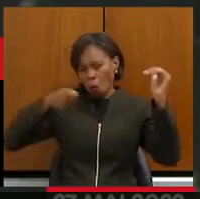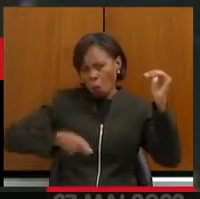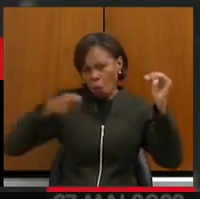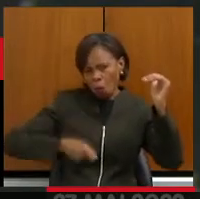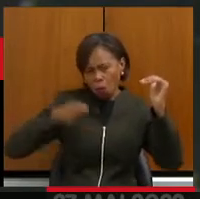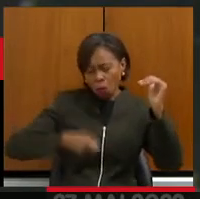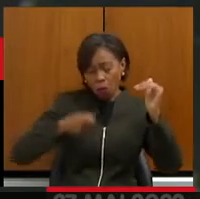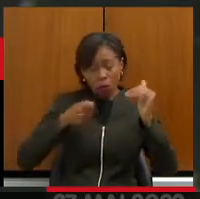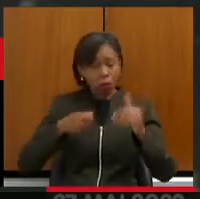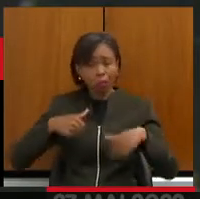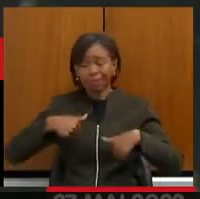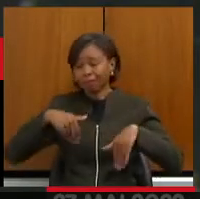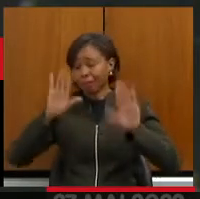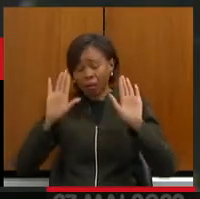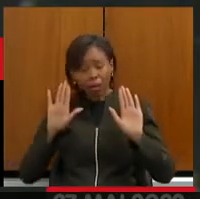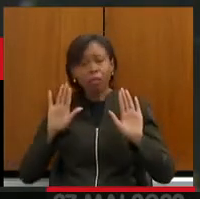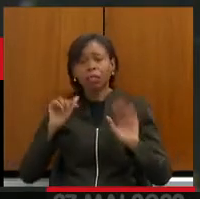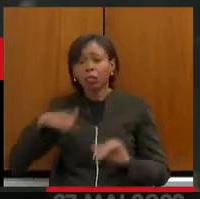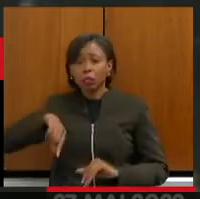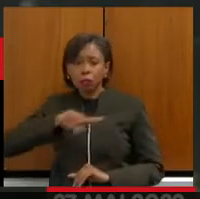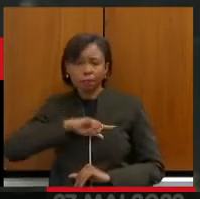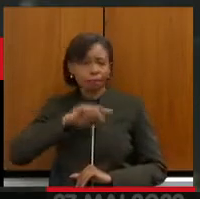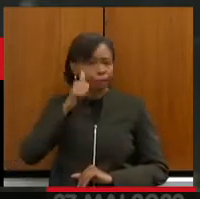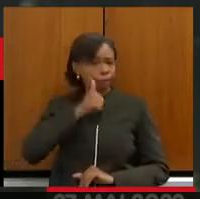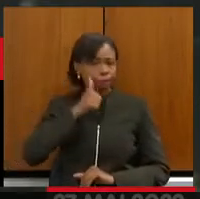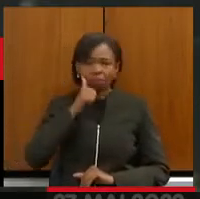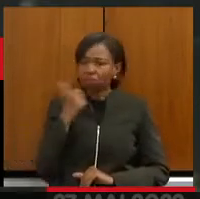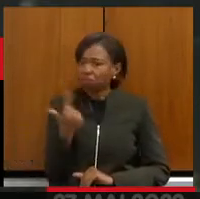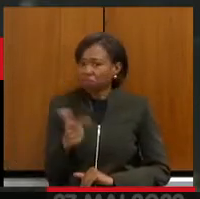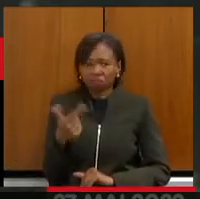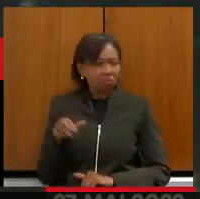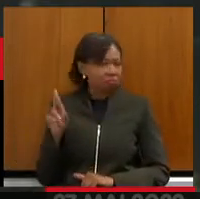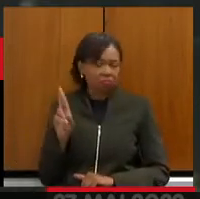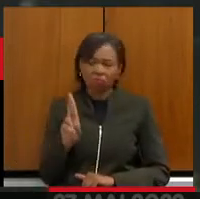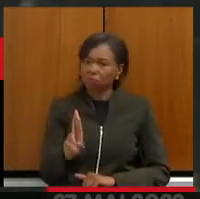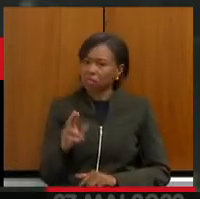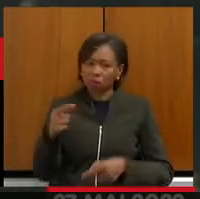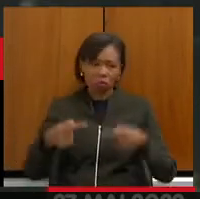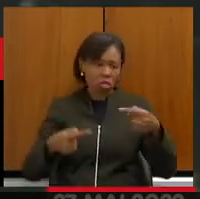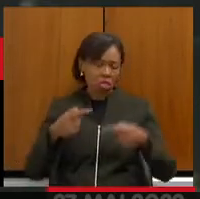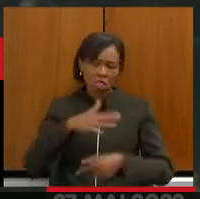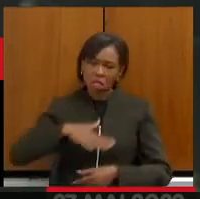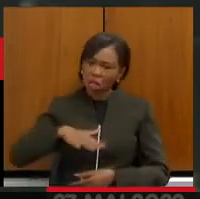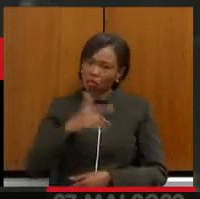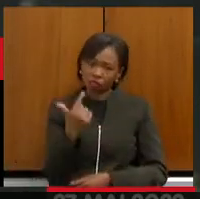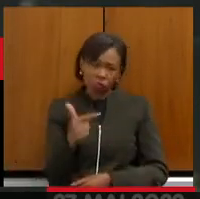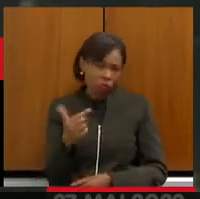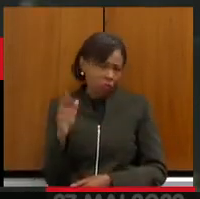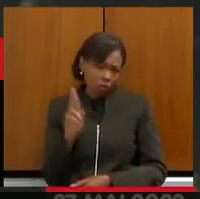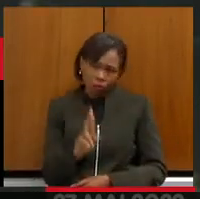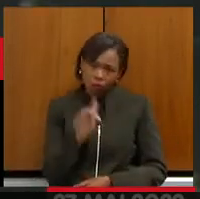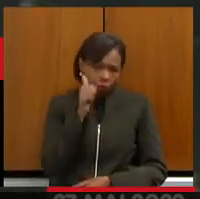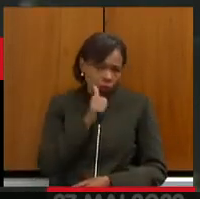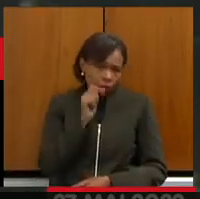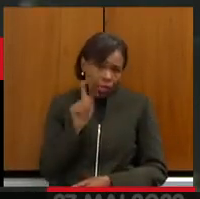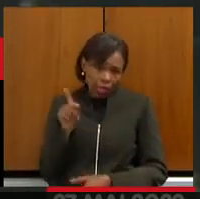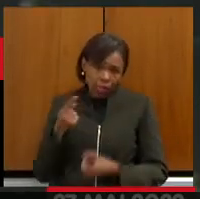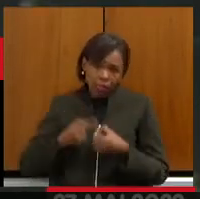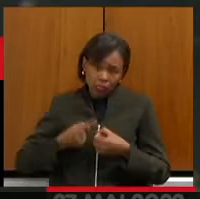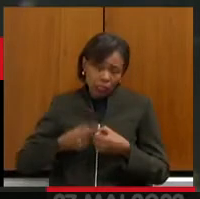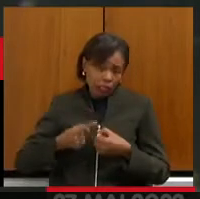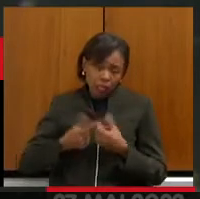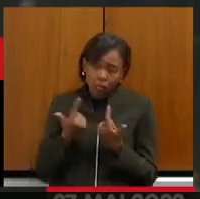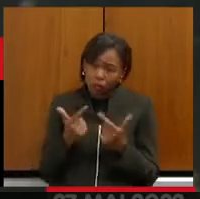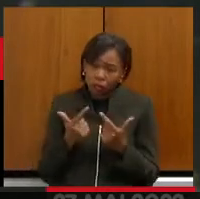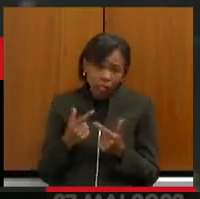nós que somos mulheres não e a representatividade política hoje na minha cidade nós não temos em uma